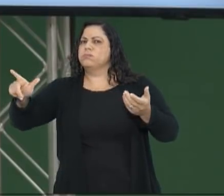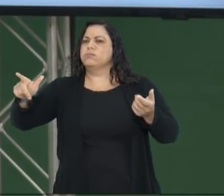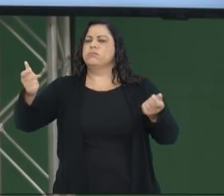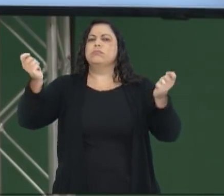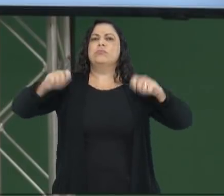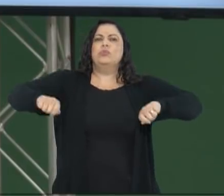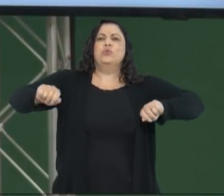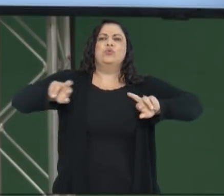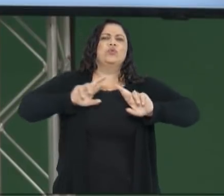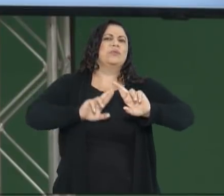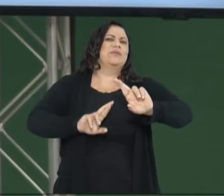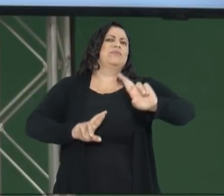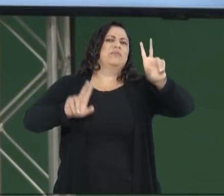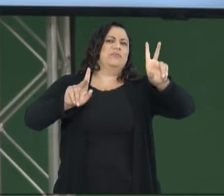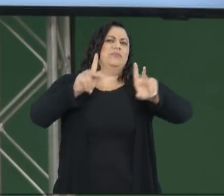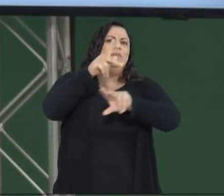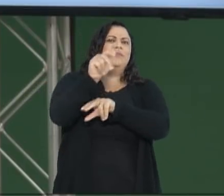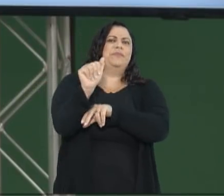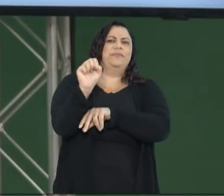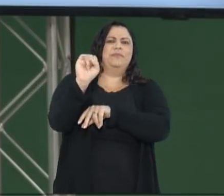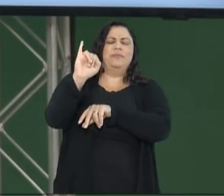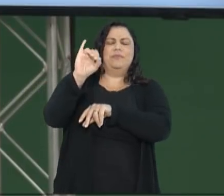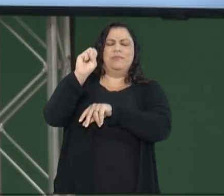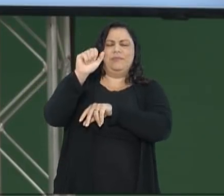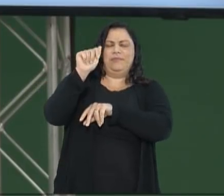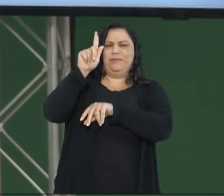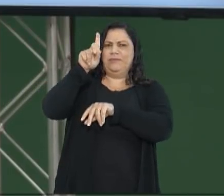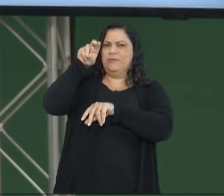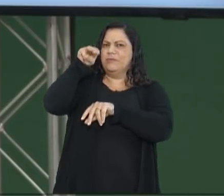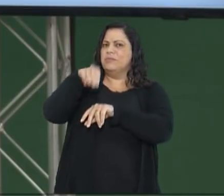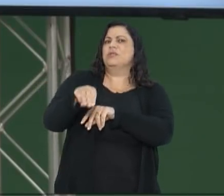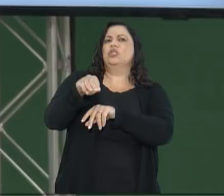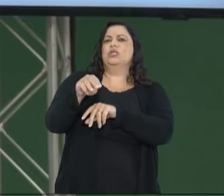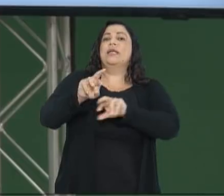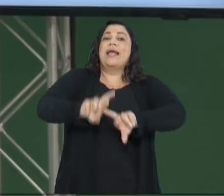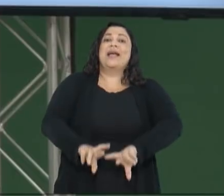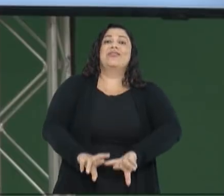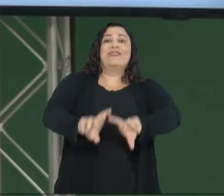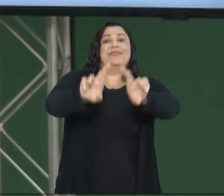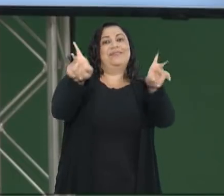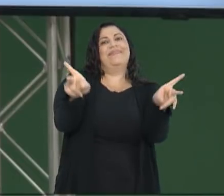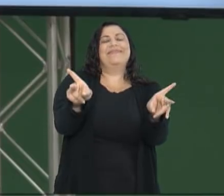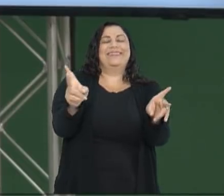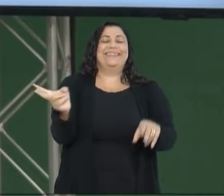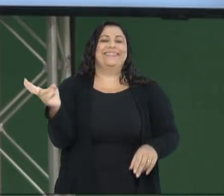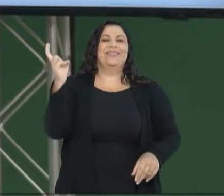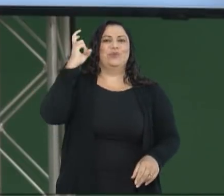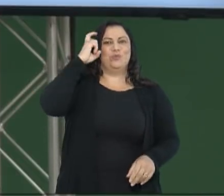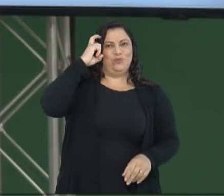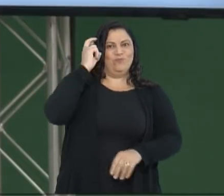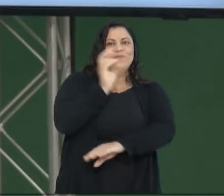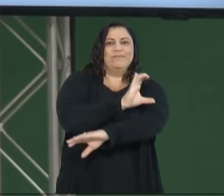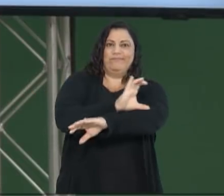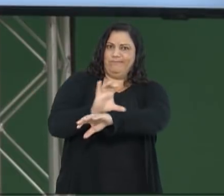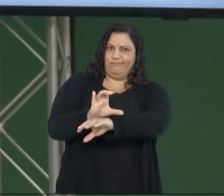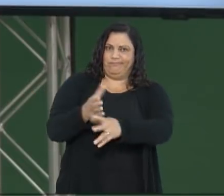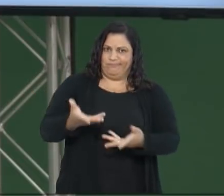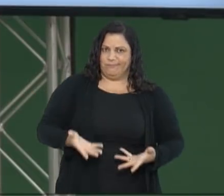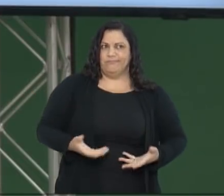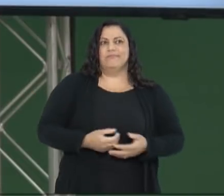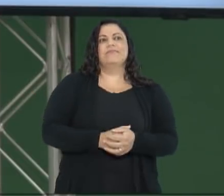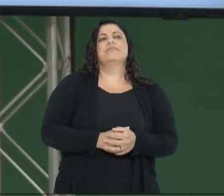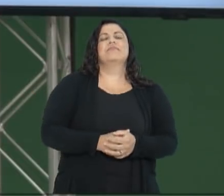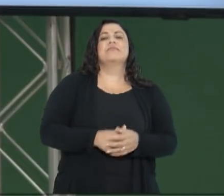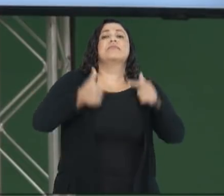essas diferenças dentro do continente, diferenças culturais dentro do continente. E uma delas é